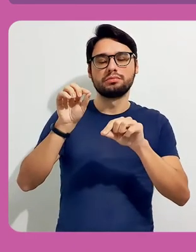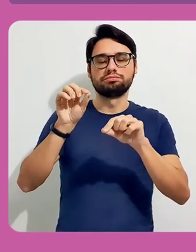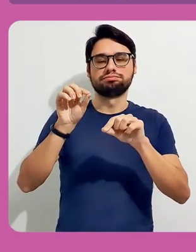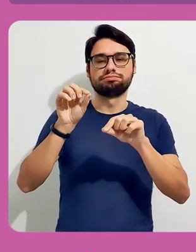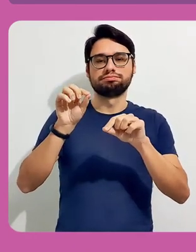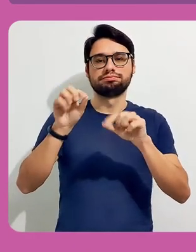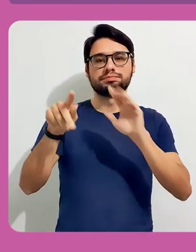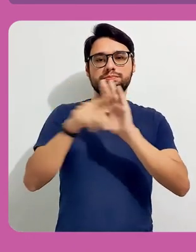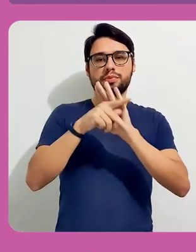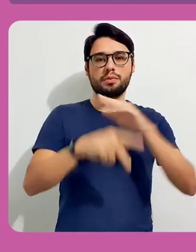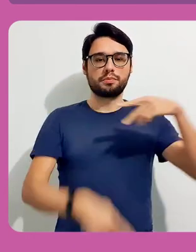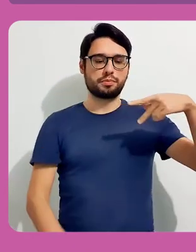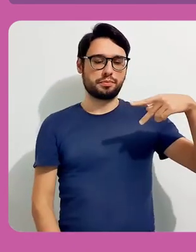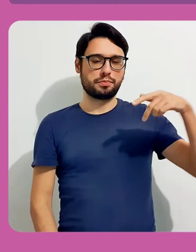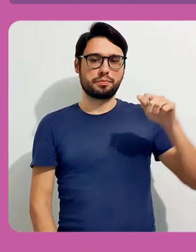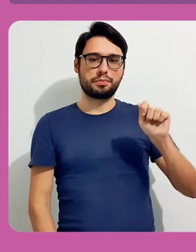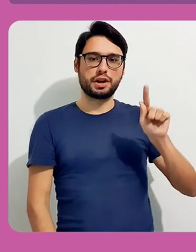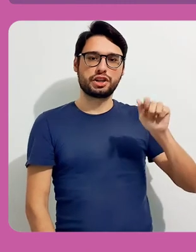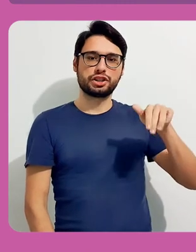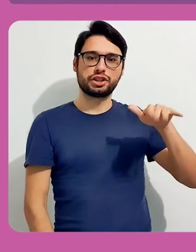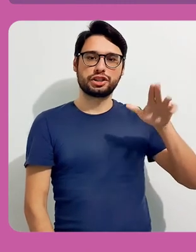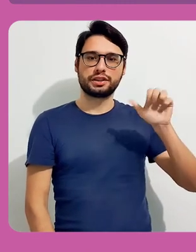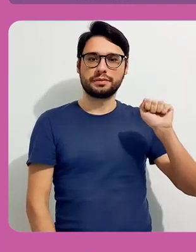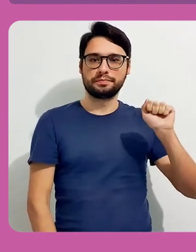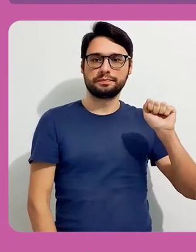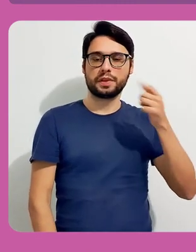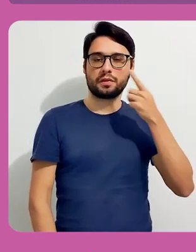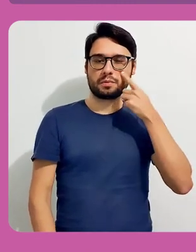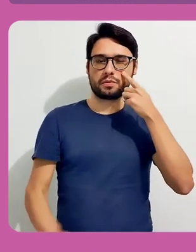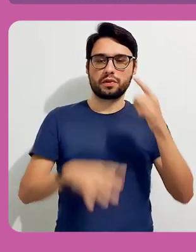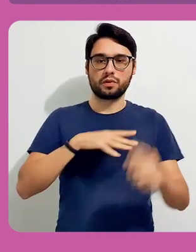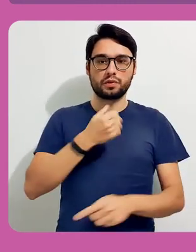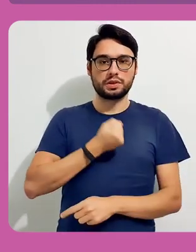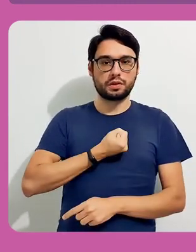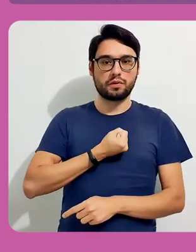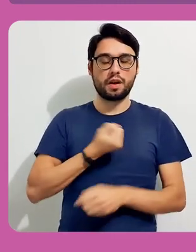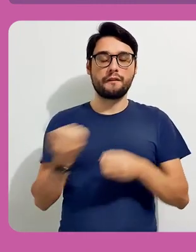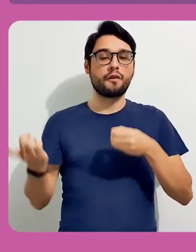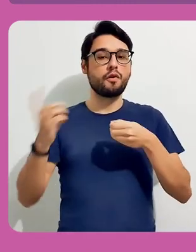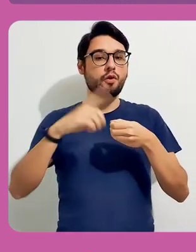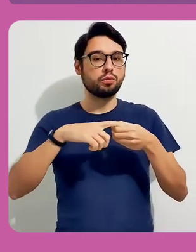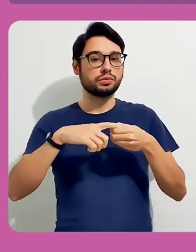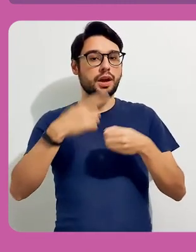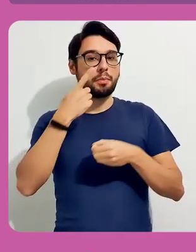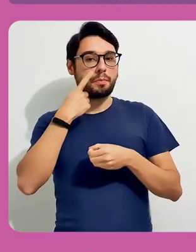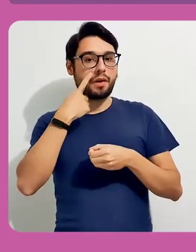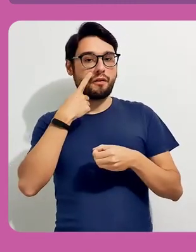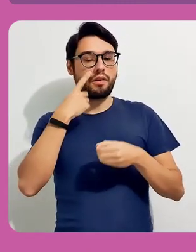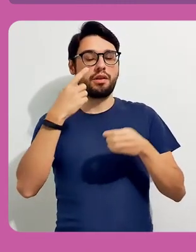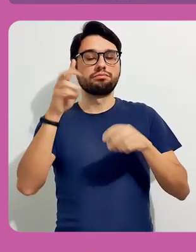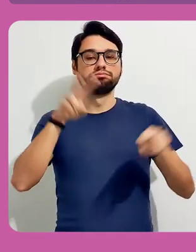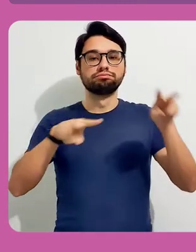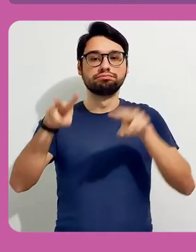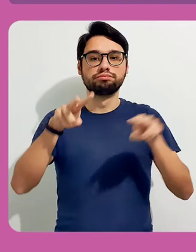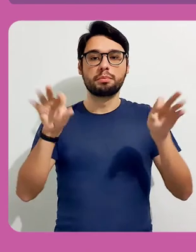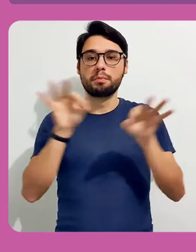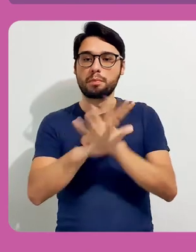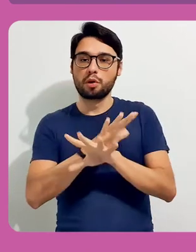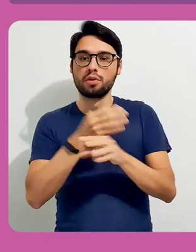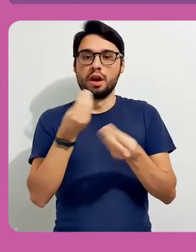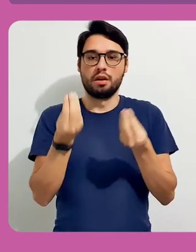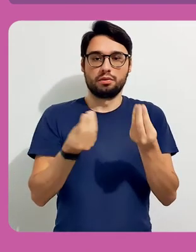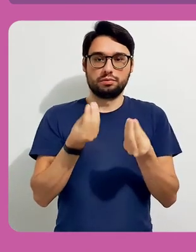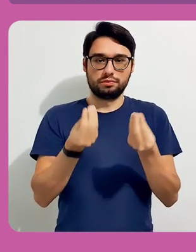desse recurso página. Então vou salvar e voltar ali para aquele meu curso de teste para a gente ver como é que vai